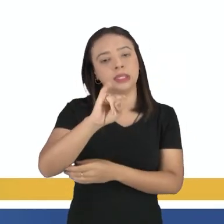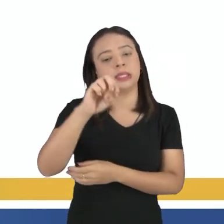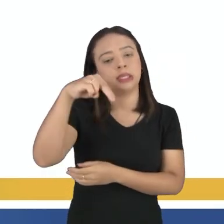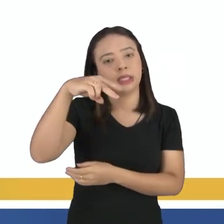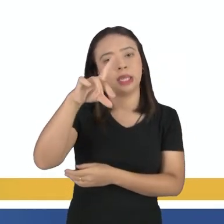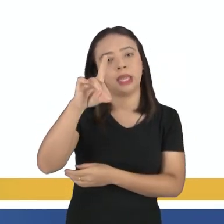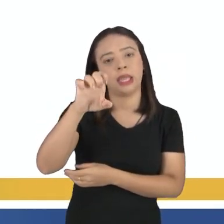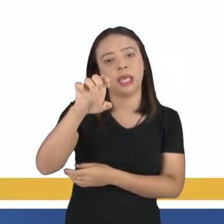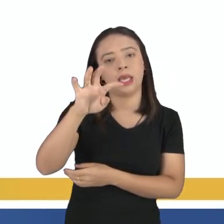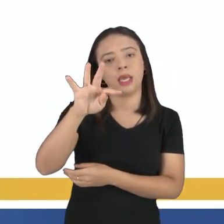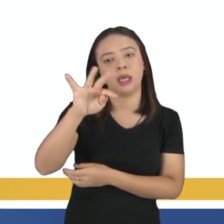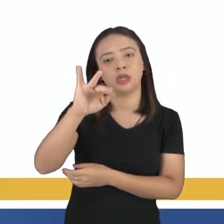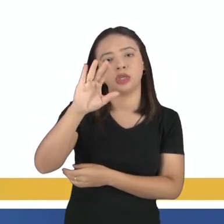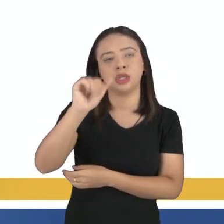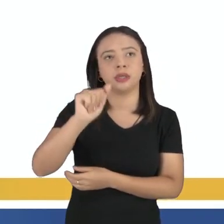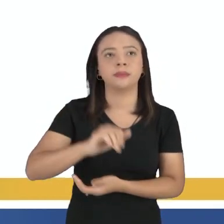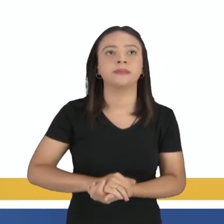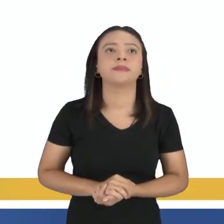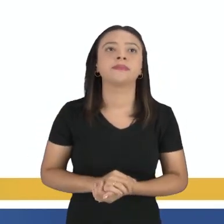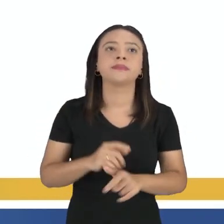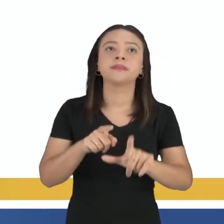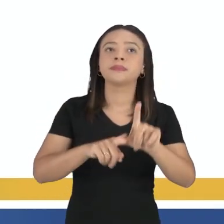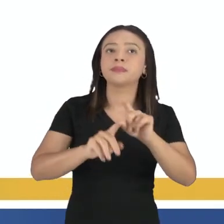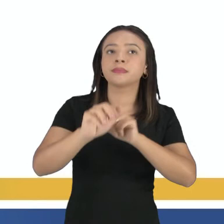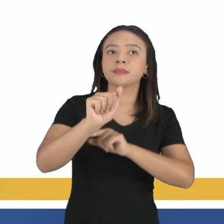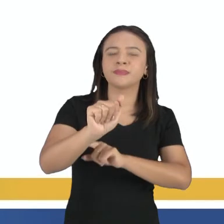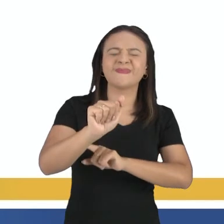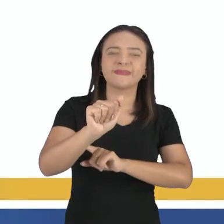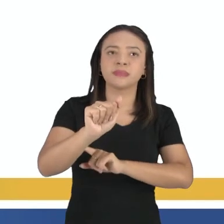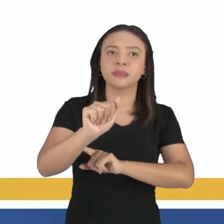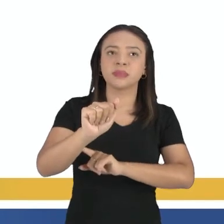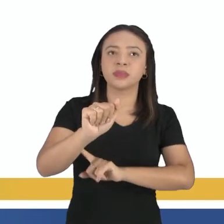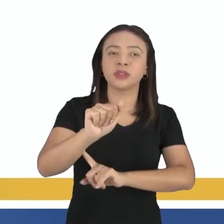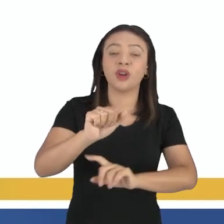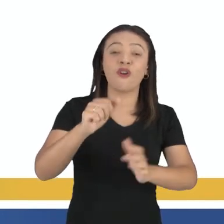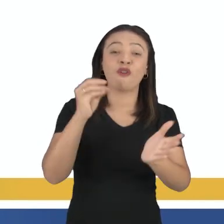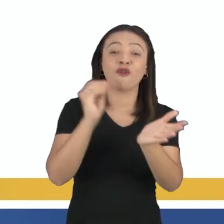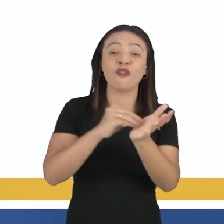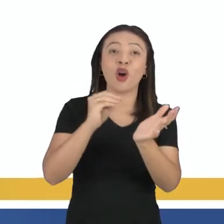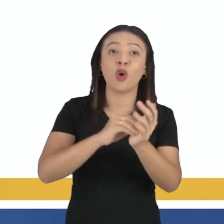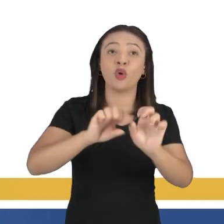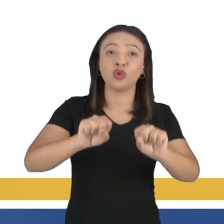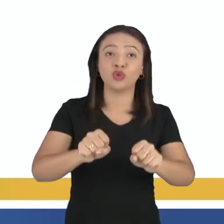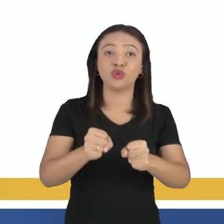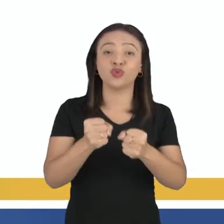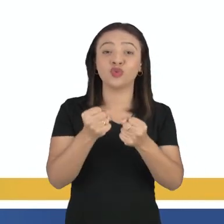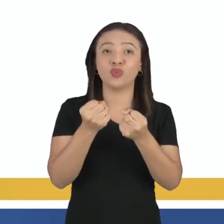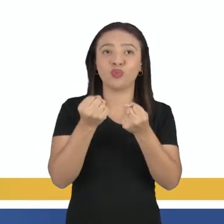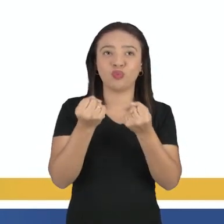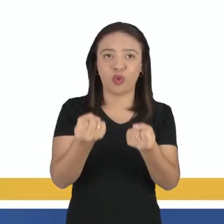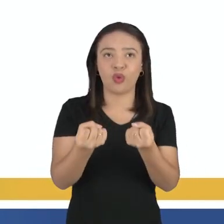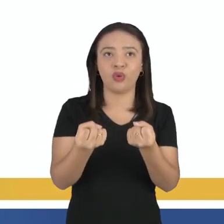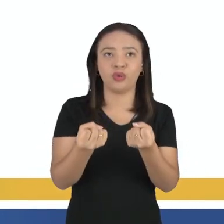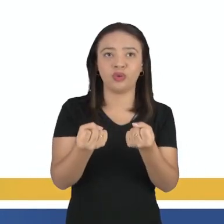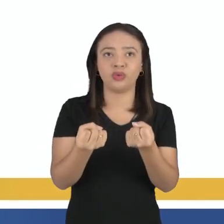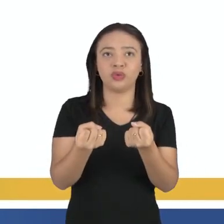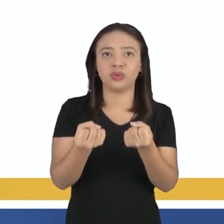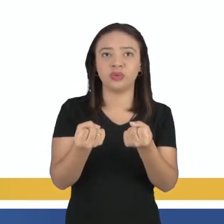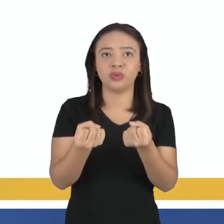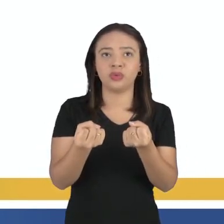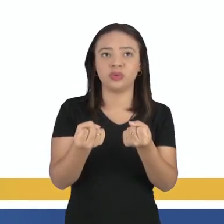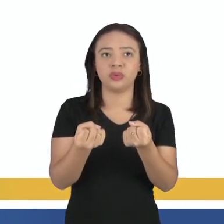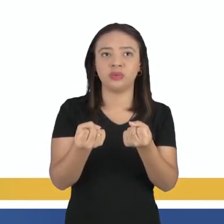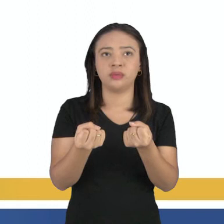Vamos ver a primeira. Ó, não me esforcei muito, né? Obtive, ali tem um ponto, né? Obtive